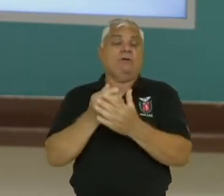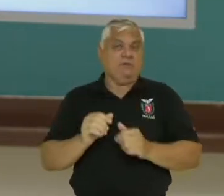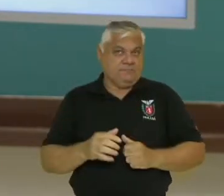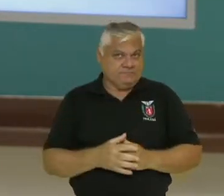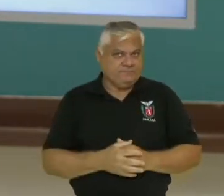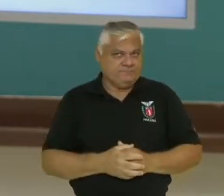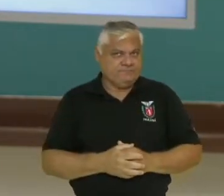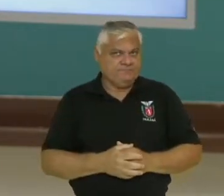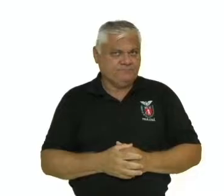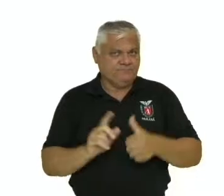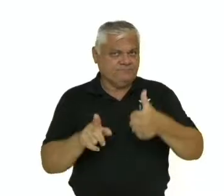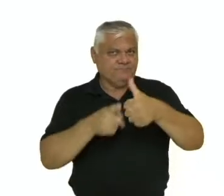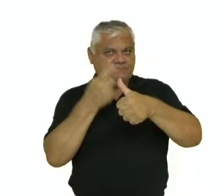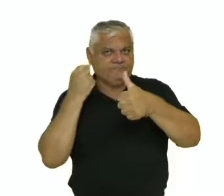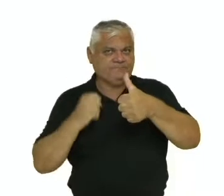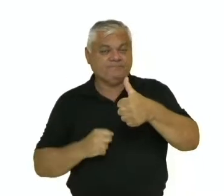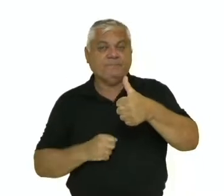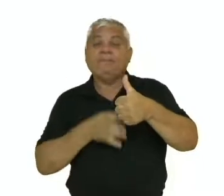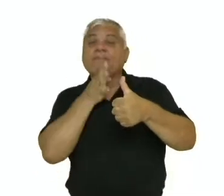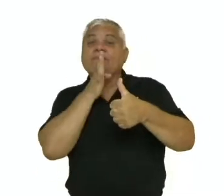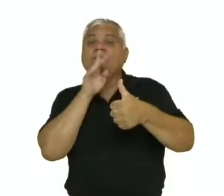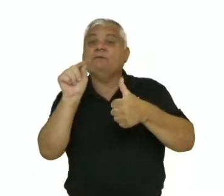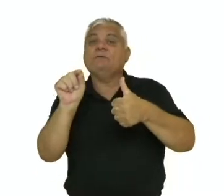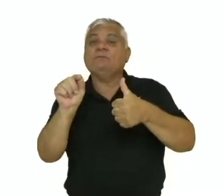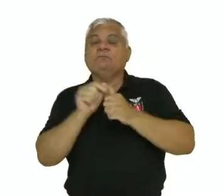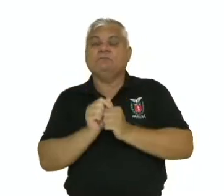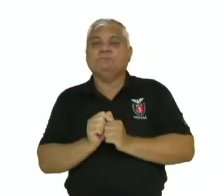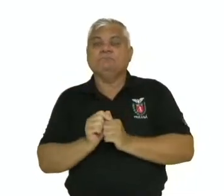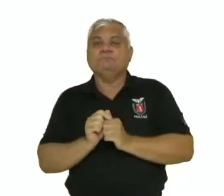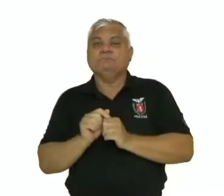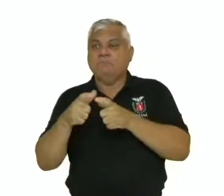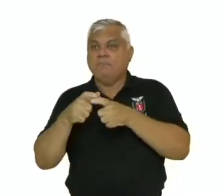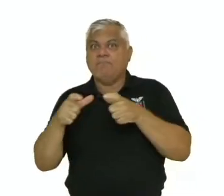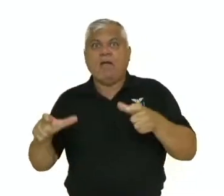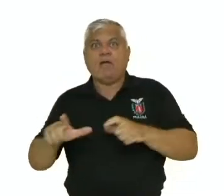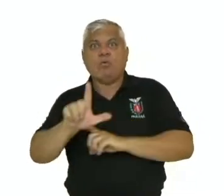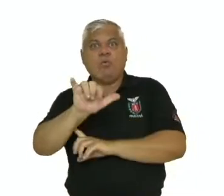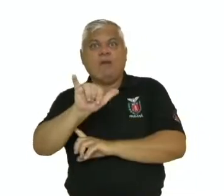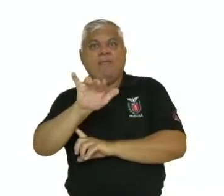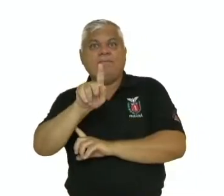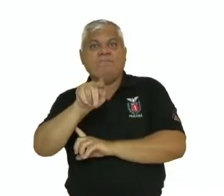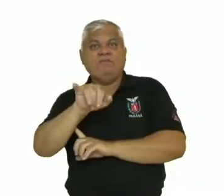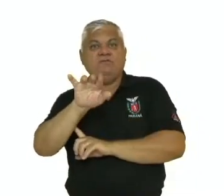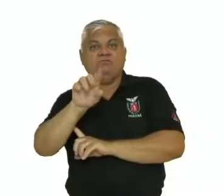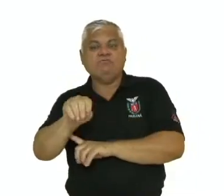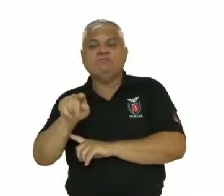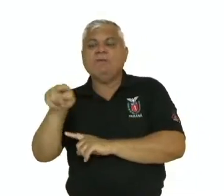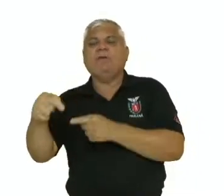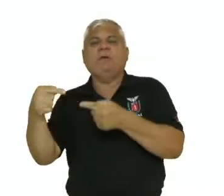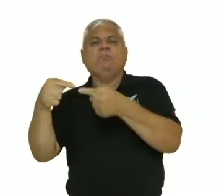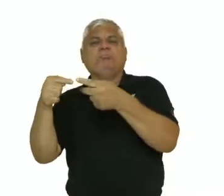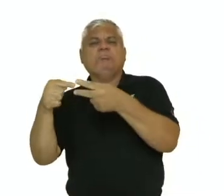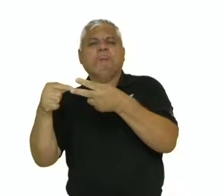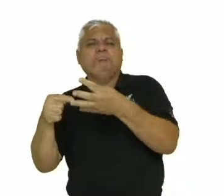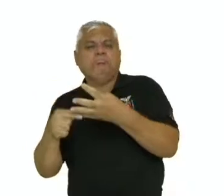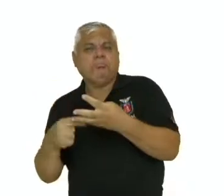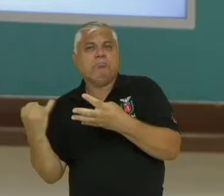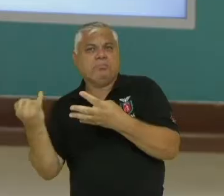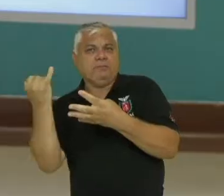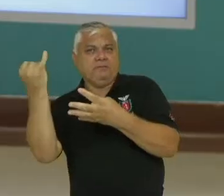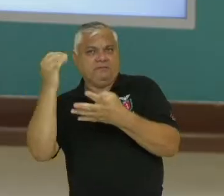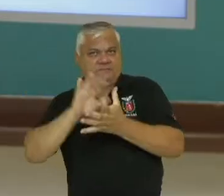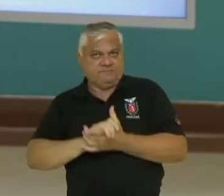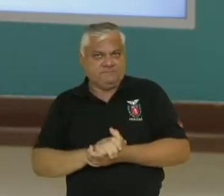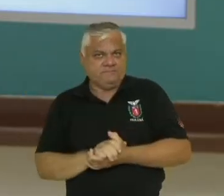dessa aula. Primeiro, conhecer o macronutriente lipídio, suas funções e importância. Então olha